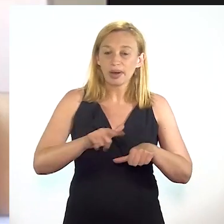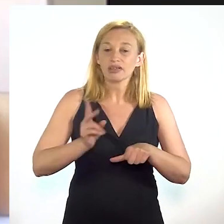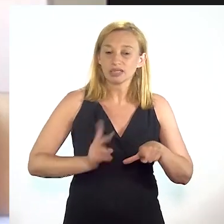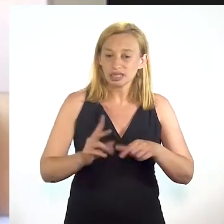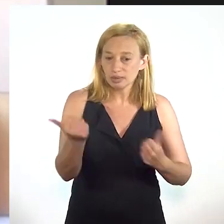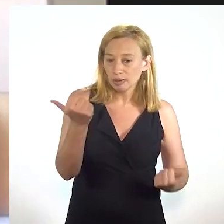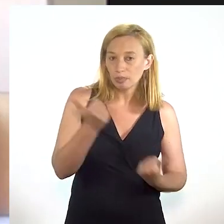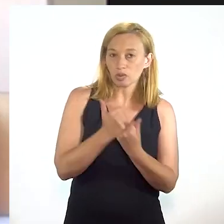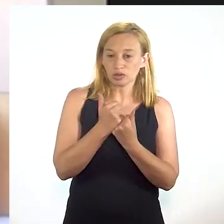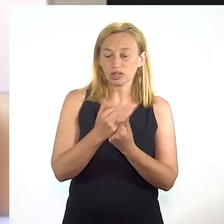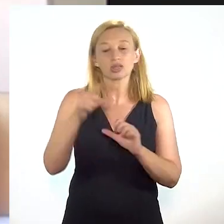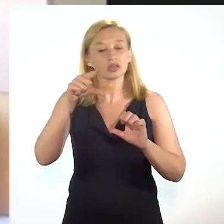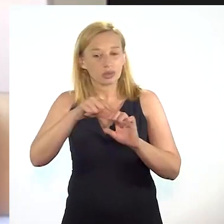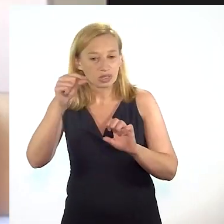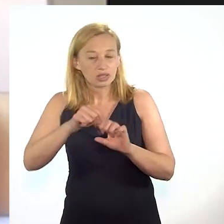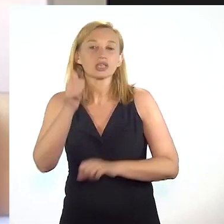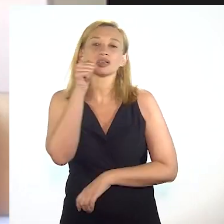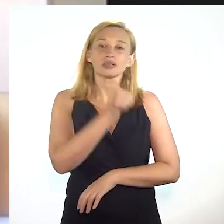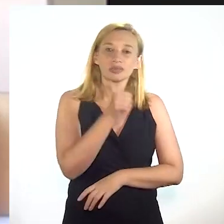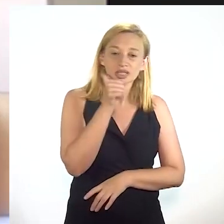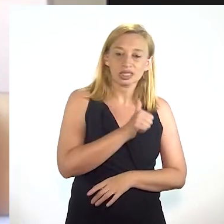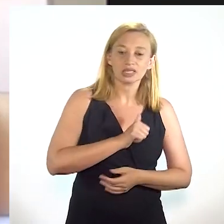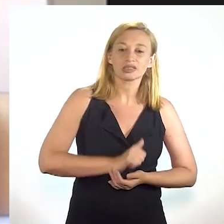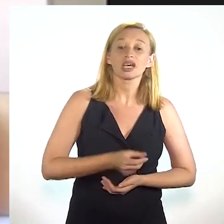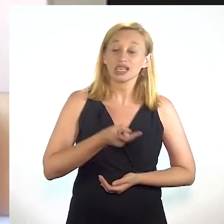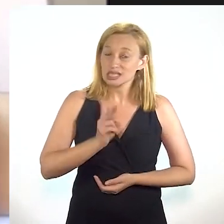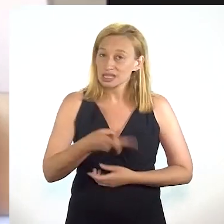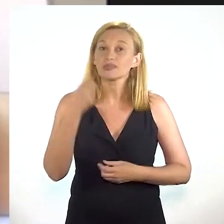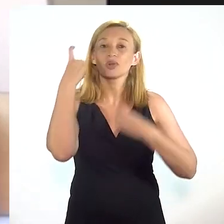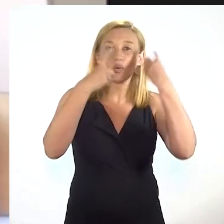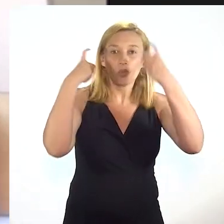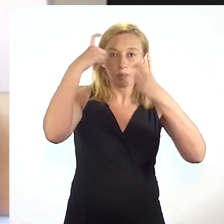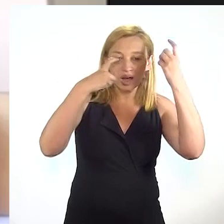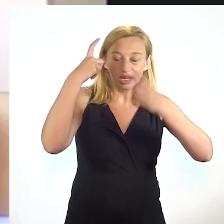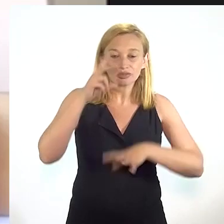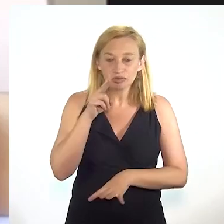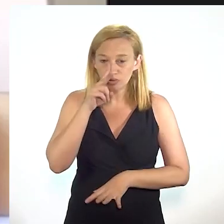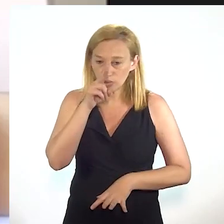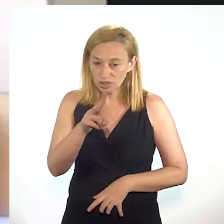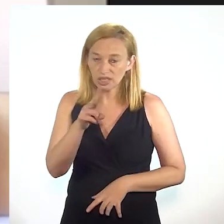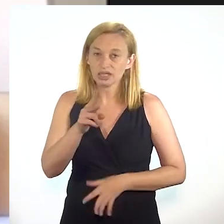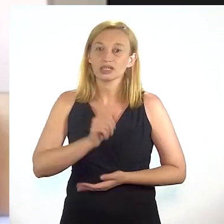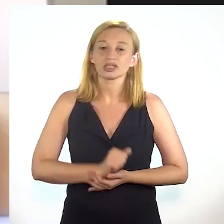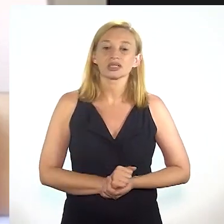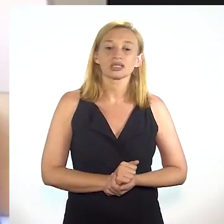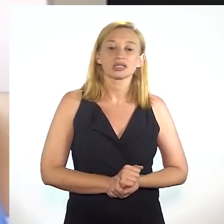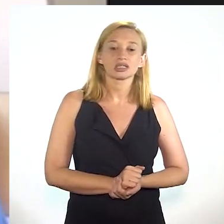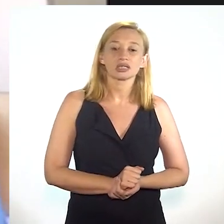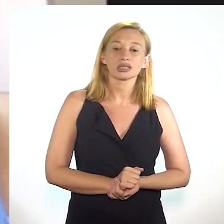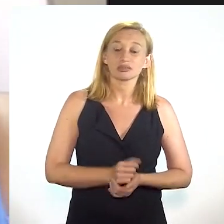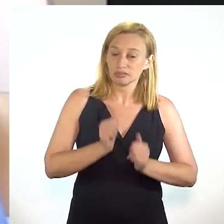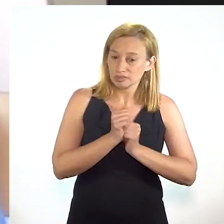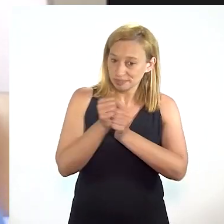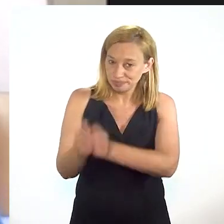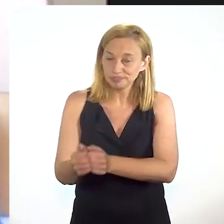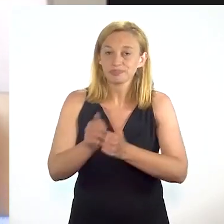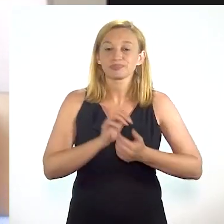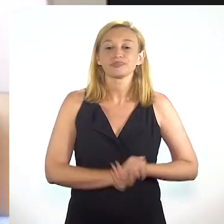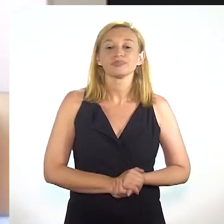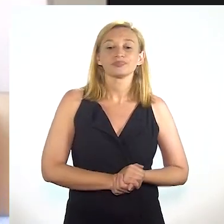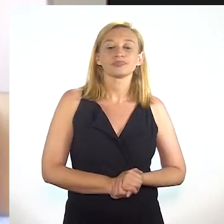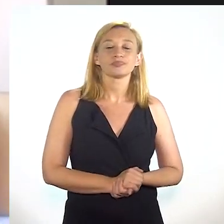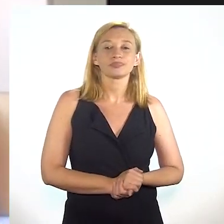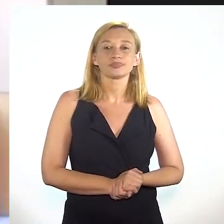dando suporte ao empreendedorismo feminino e sempre preocupado com o fortalecimento desse